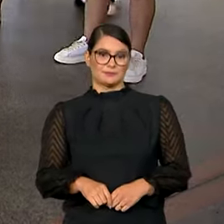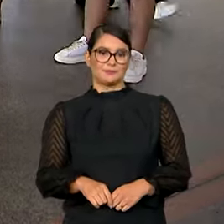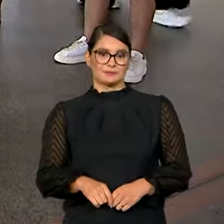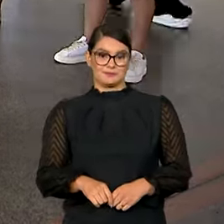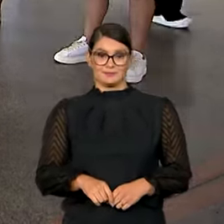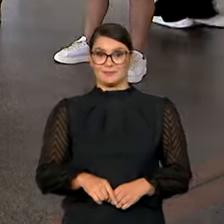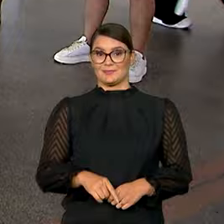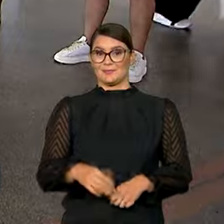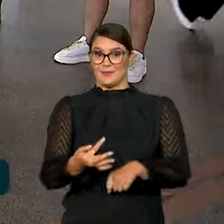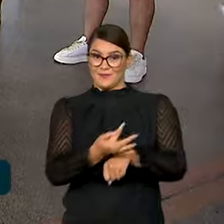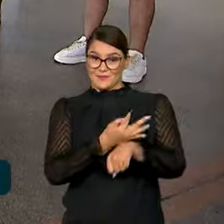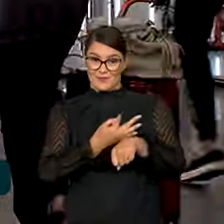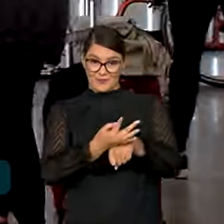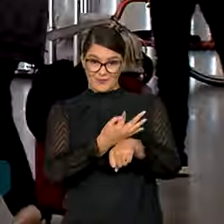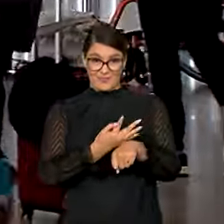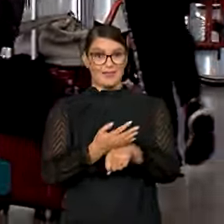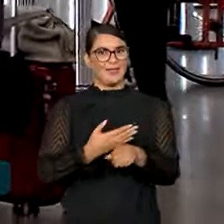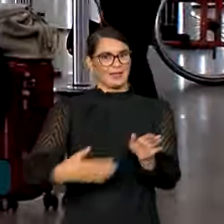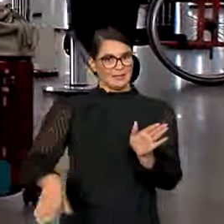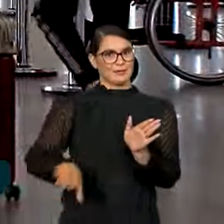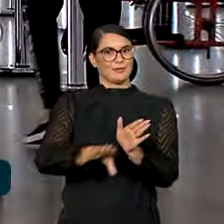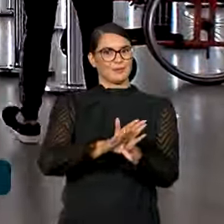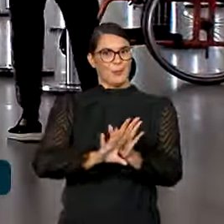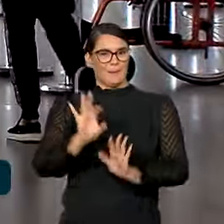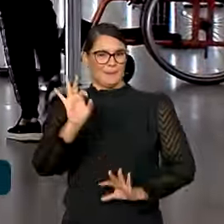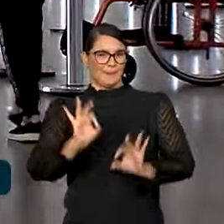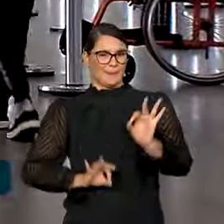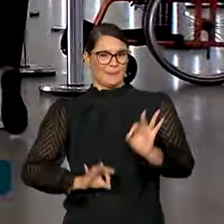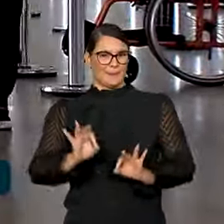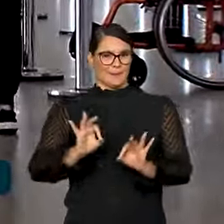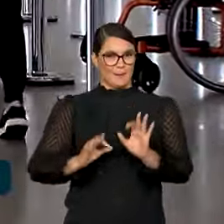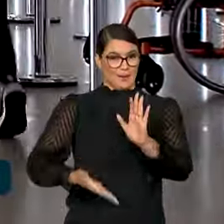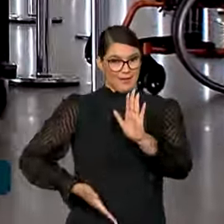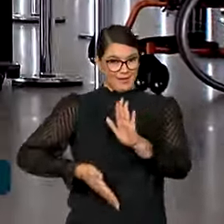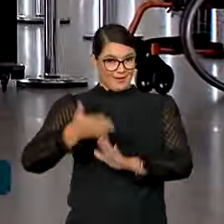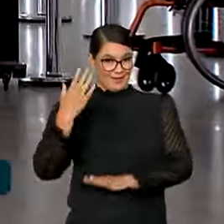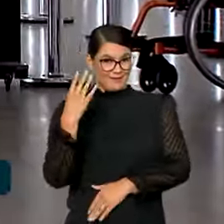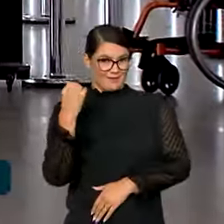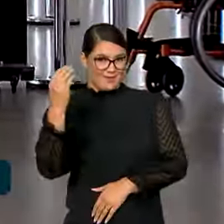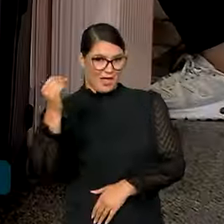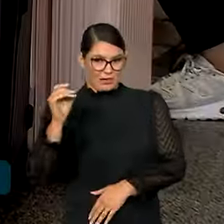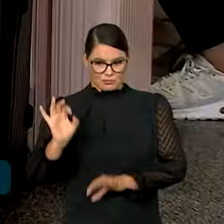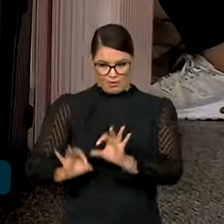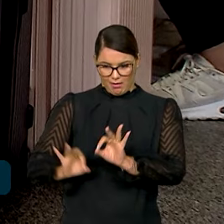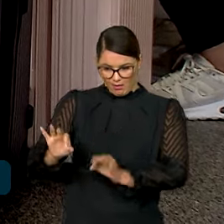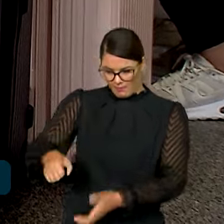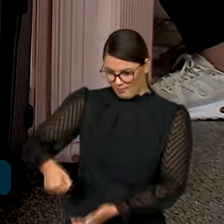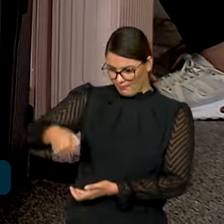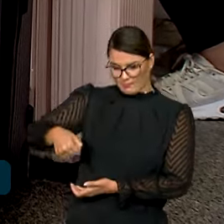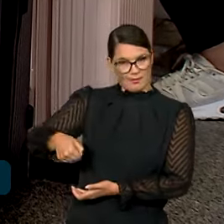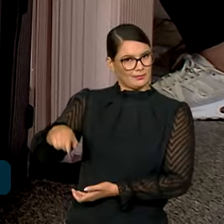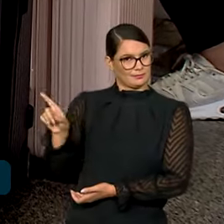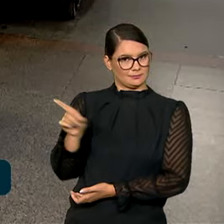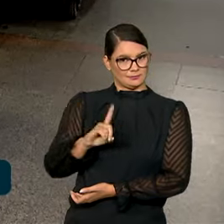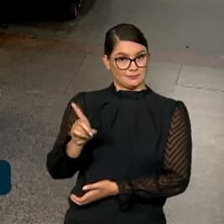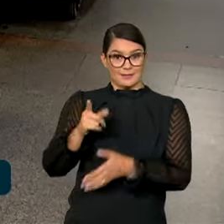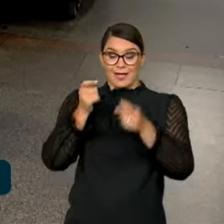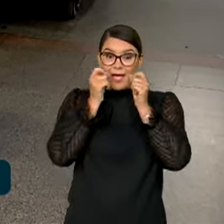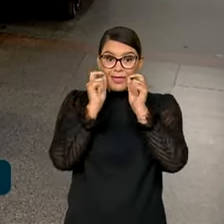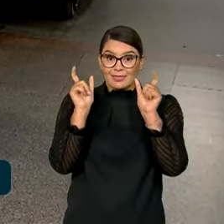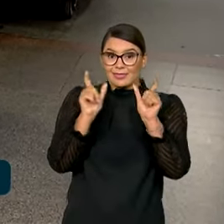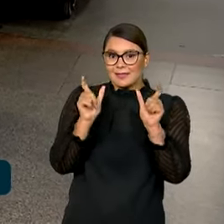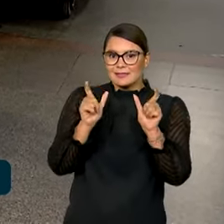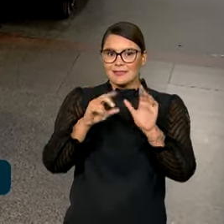As férias já estão aí e preparar uma viagem não é só fazer as malas. É preciso dar atenção